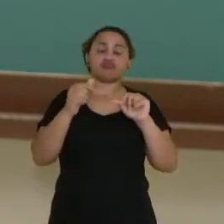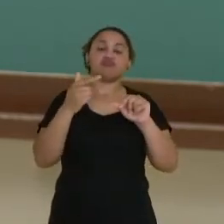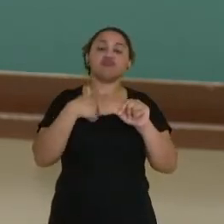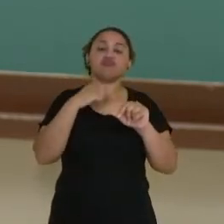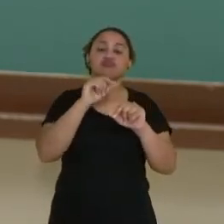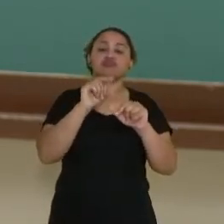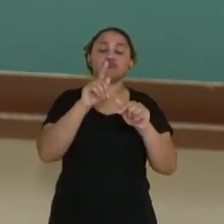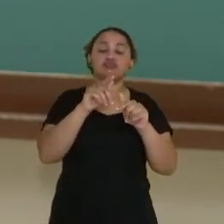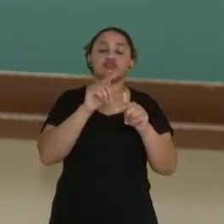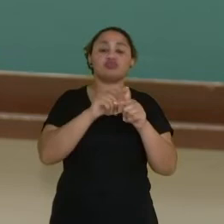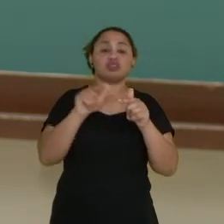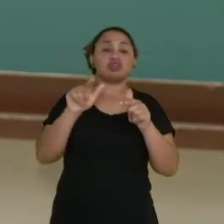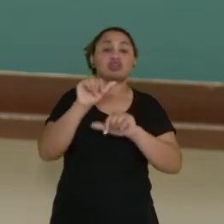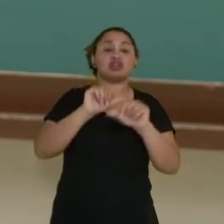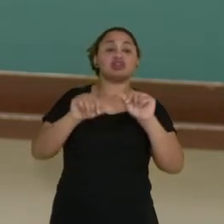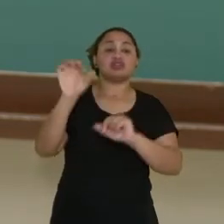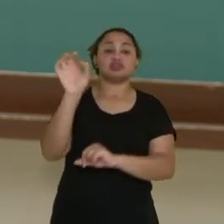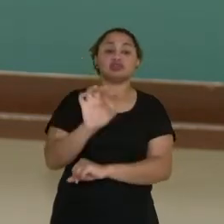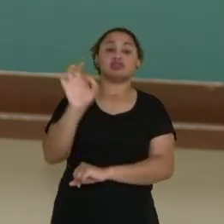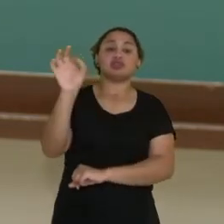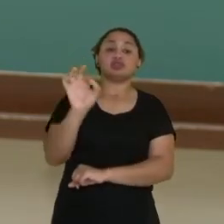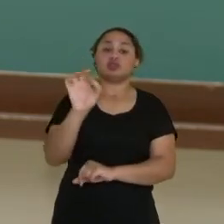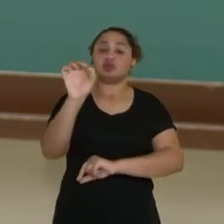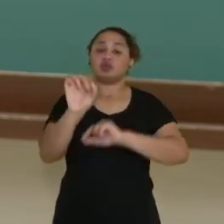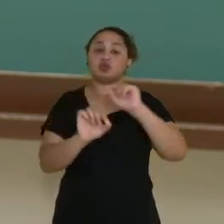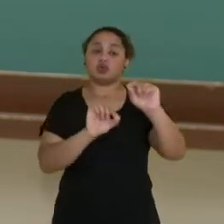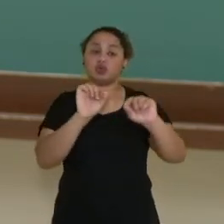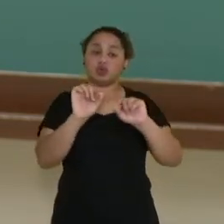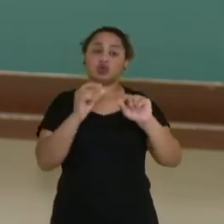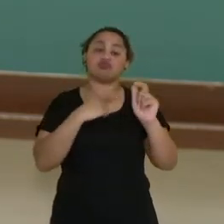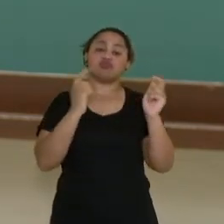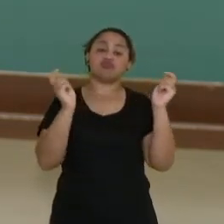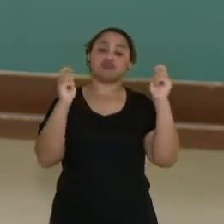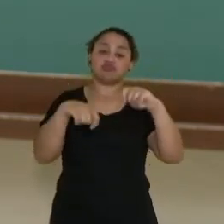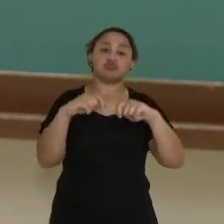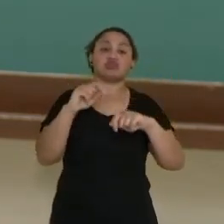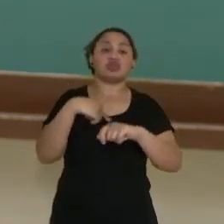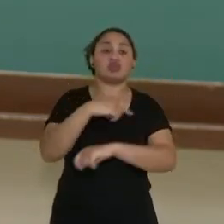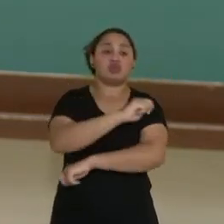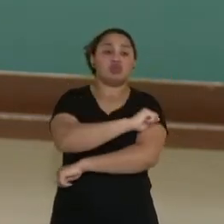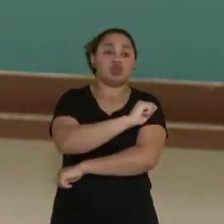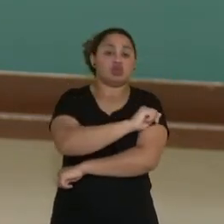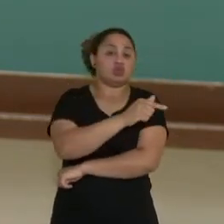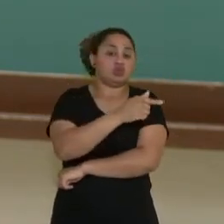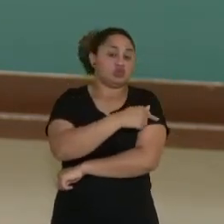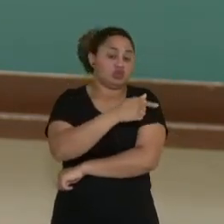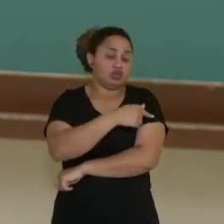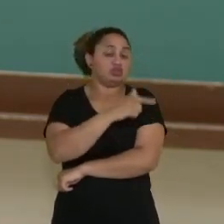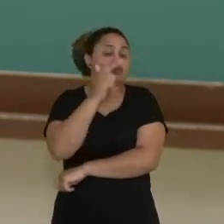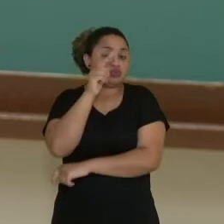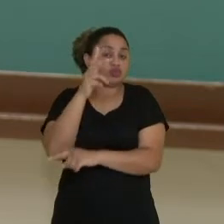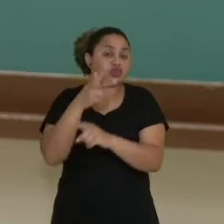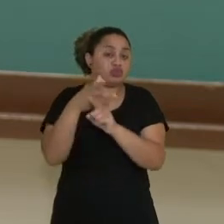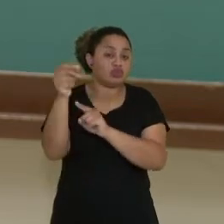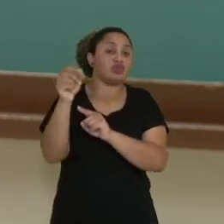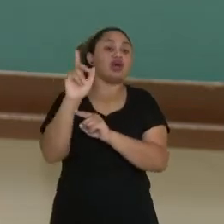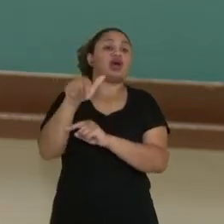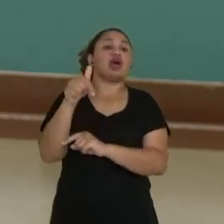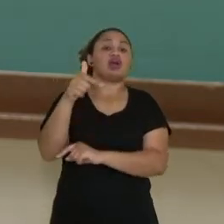razão em porcentagem, por exemplo, a probabilidade de um aluno do 7º ano ganhar seria